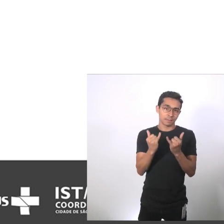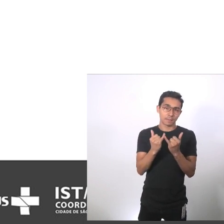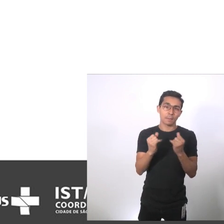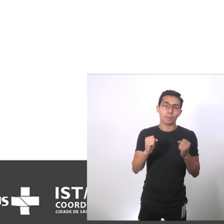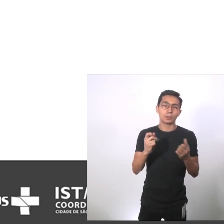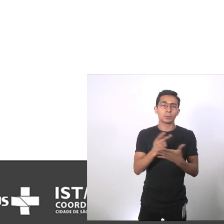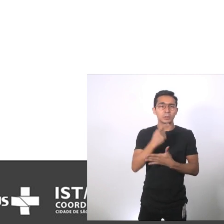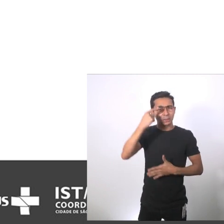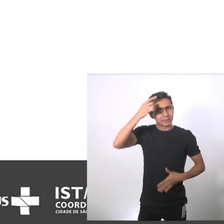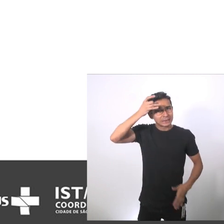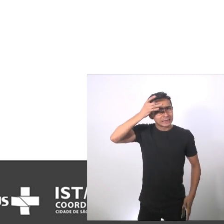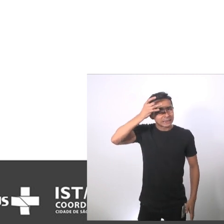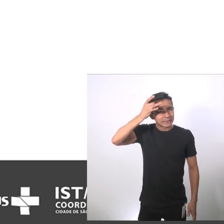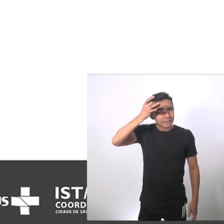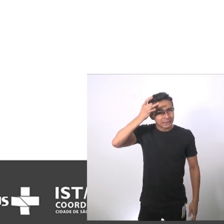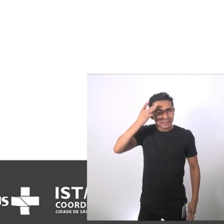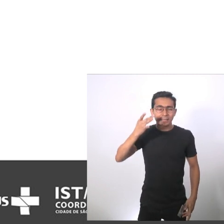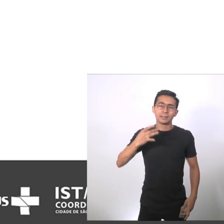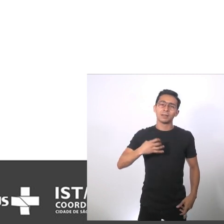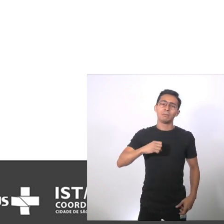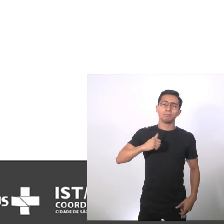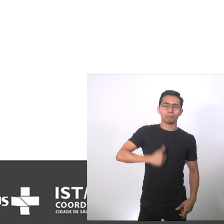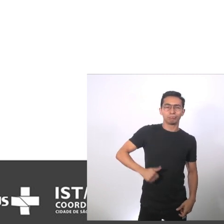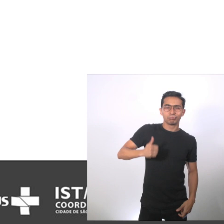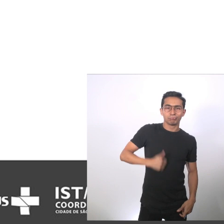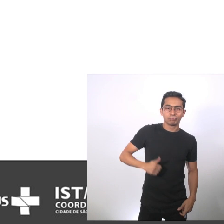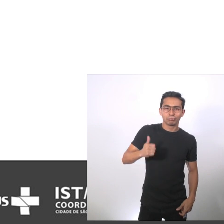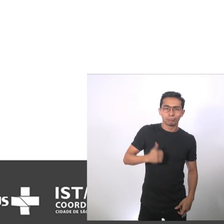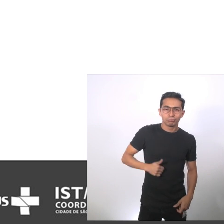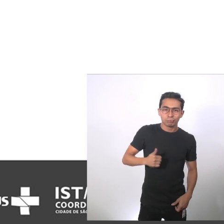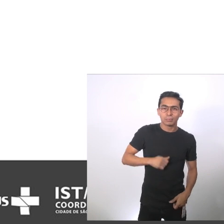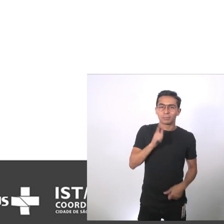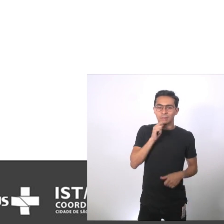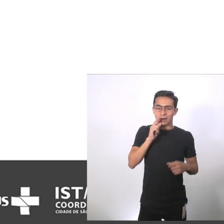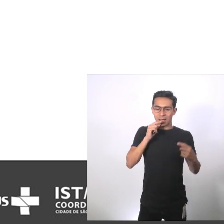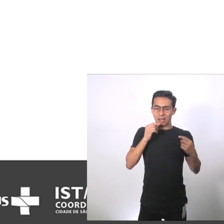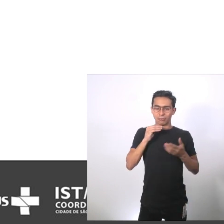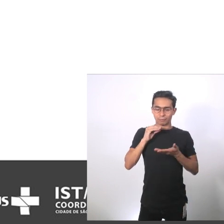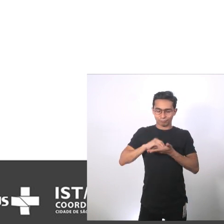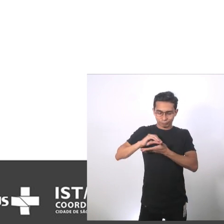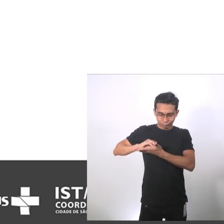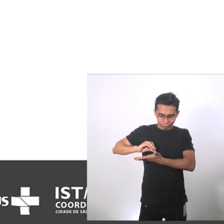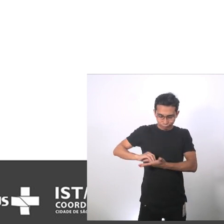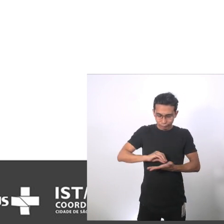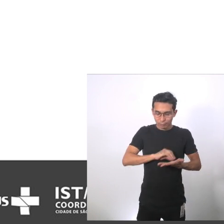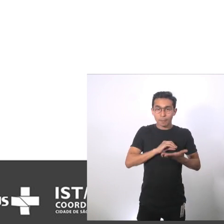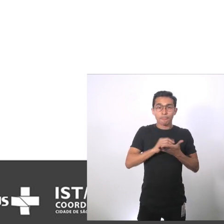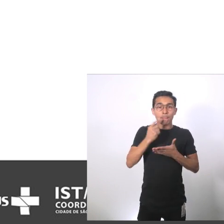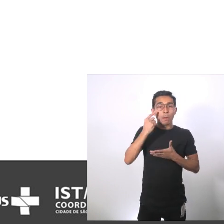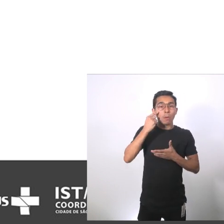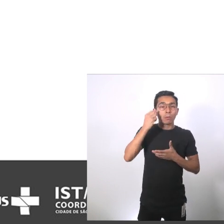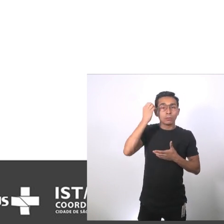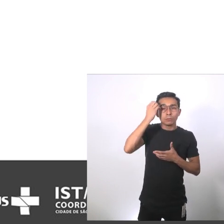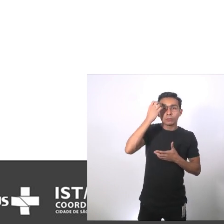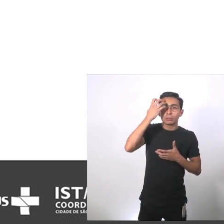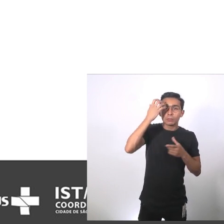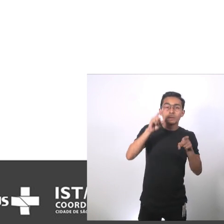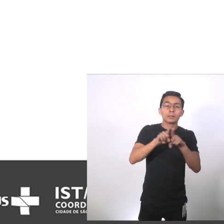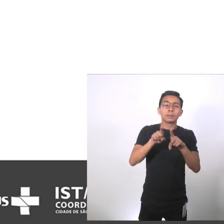diarreia, desidratação, uveíte, conjuntivite e pode levar a cicatrizes